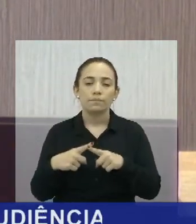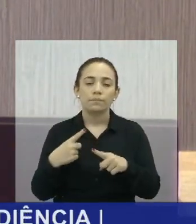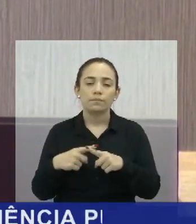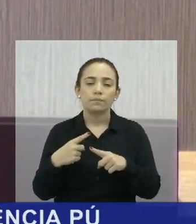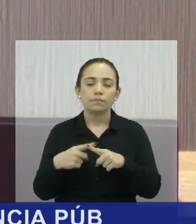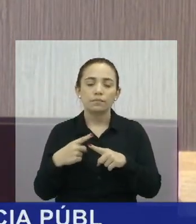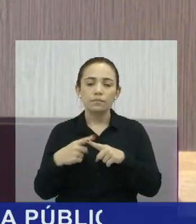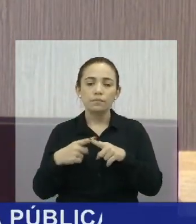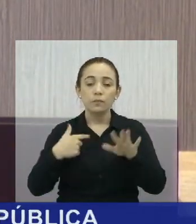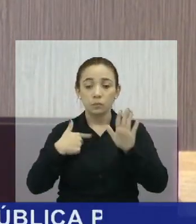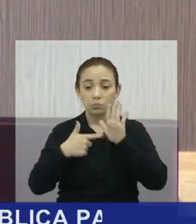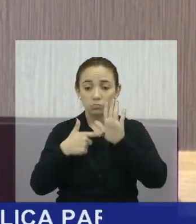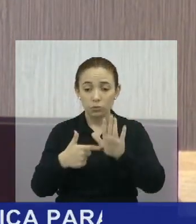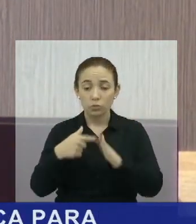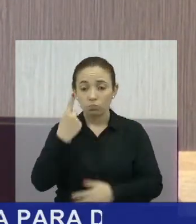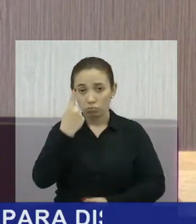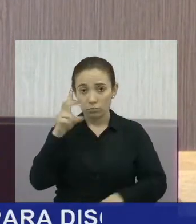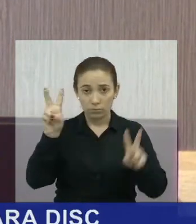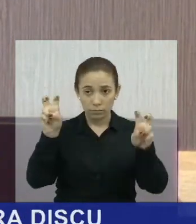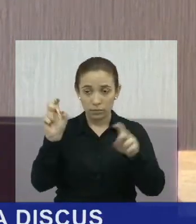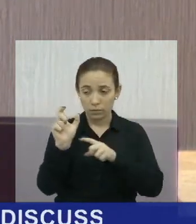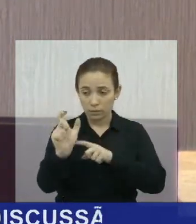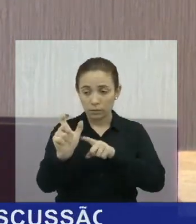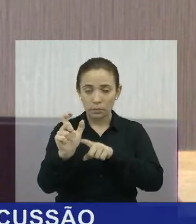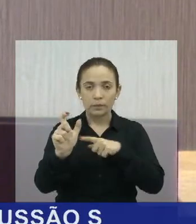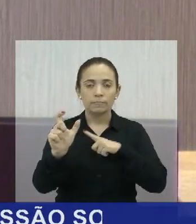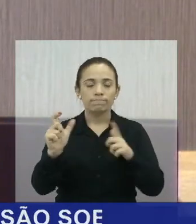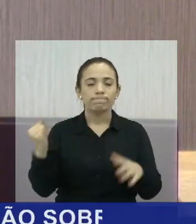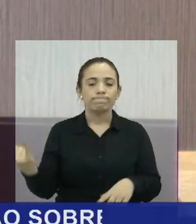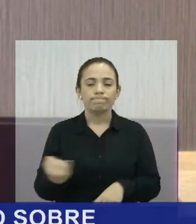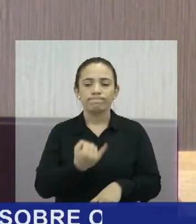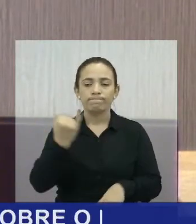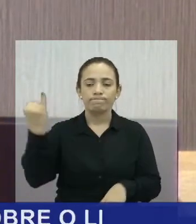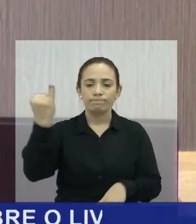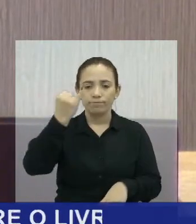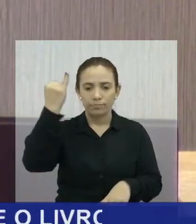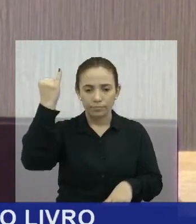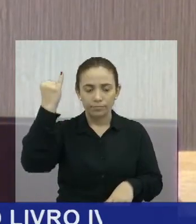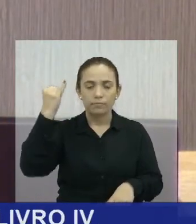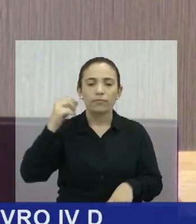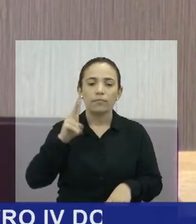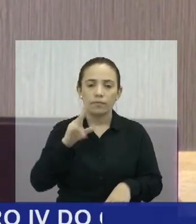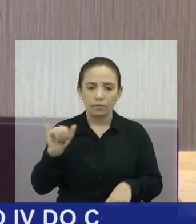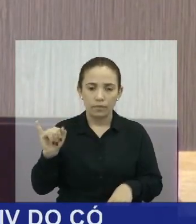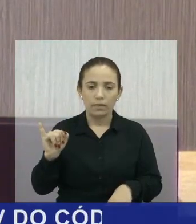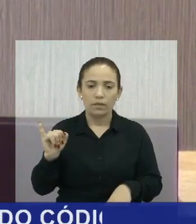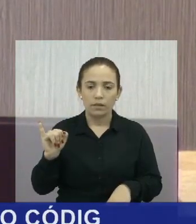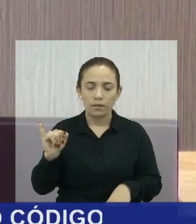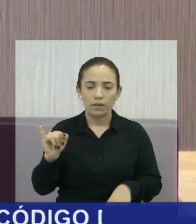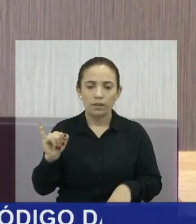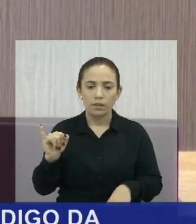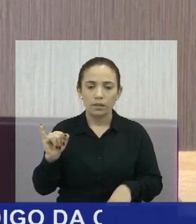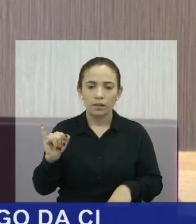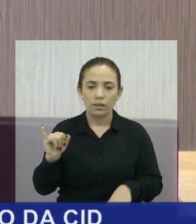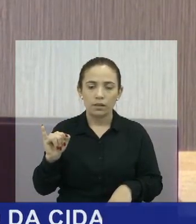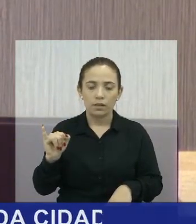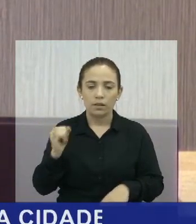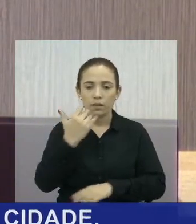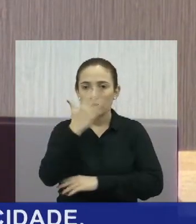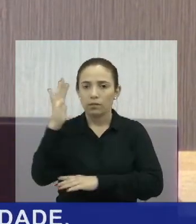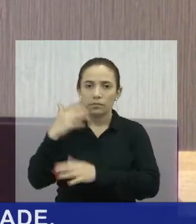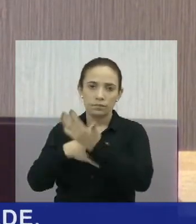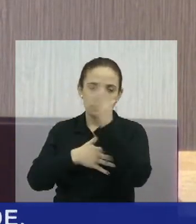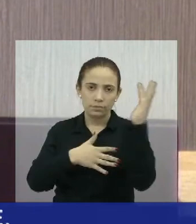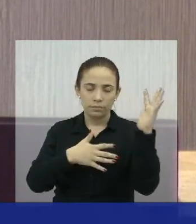que ela tem uma dimensão muito grande também. E ela vai estar impactando aí na questão do meio